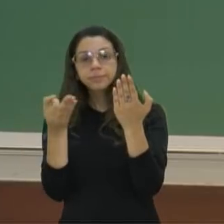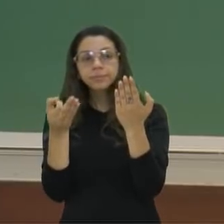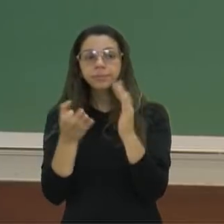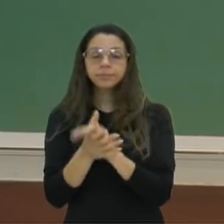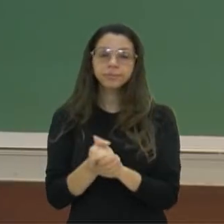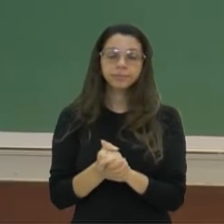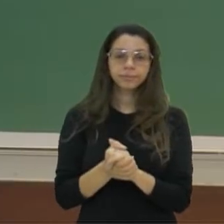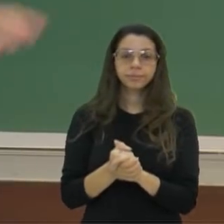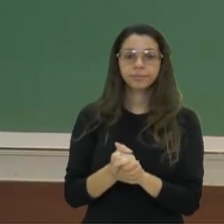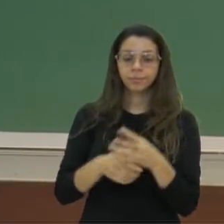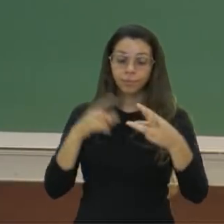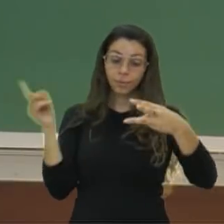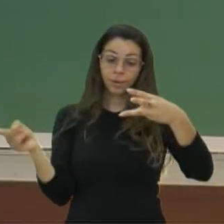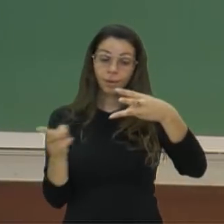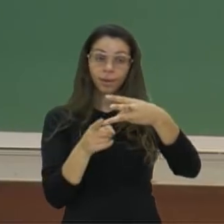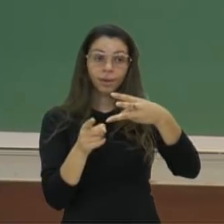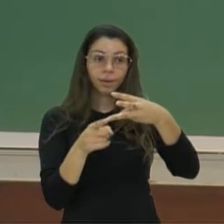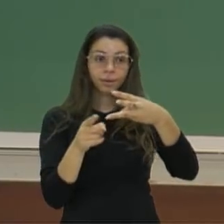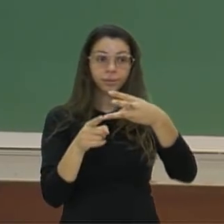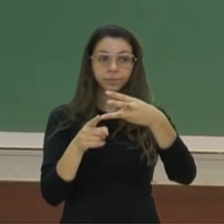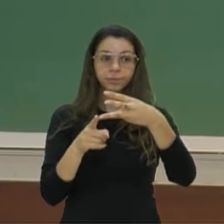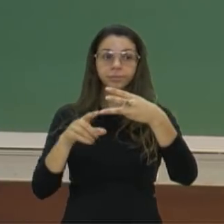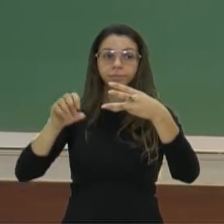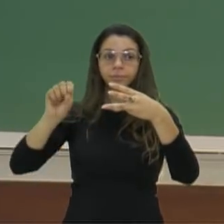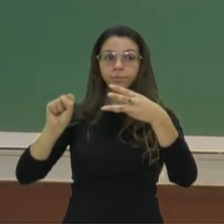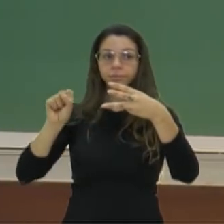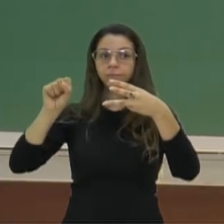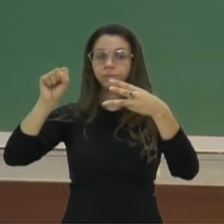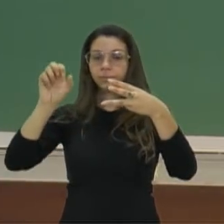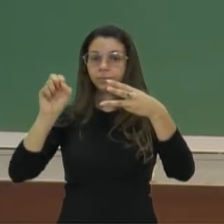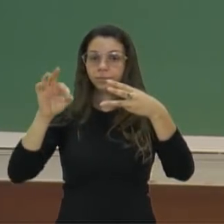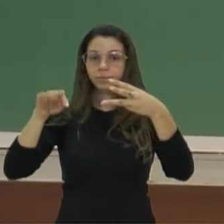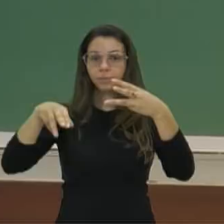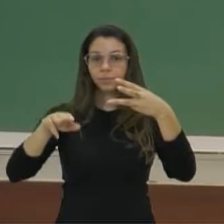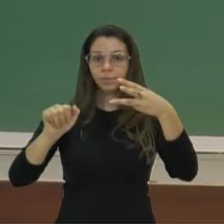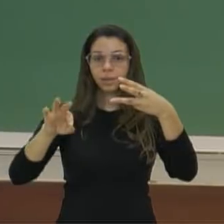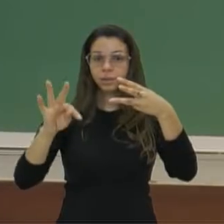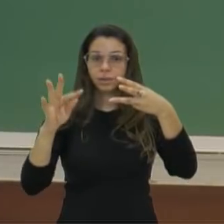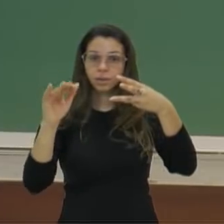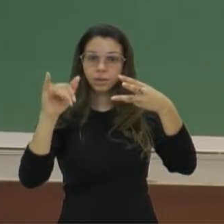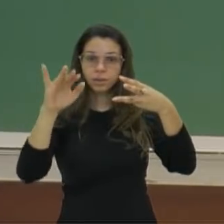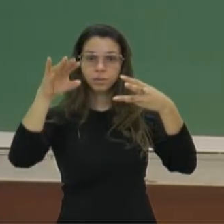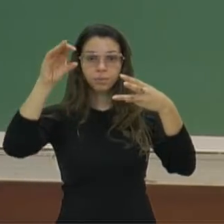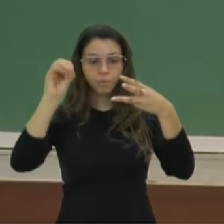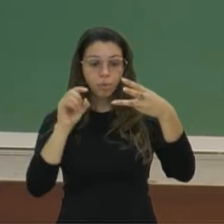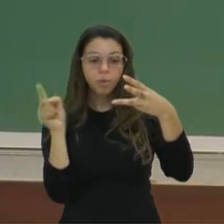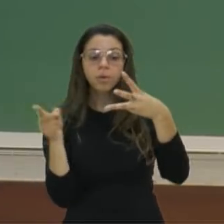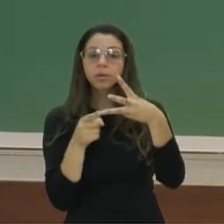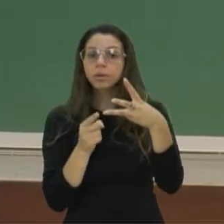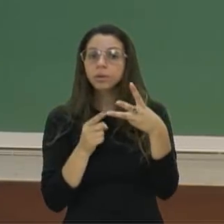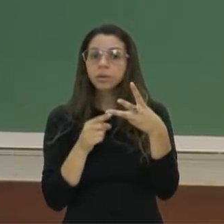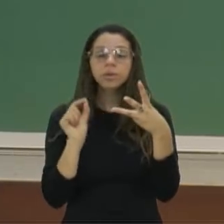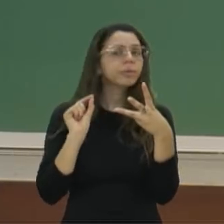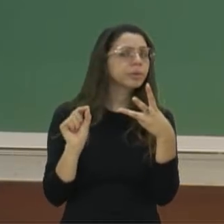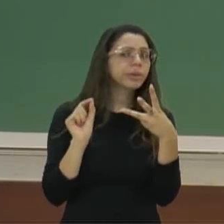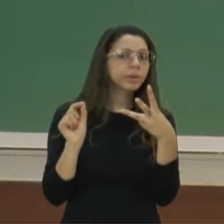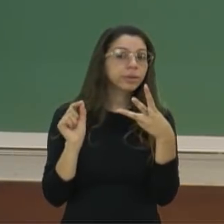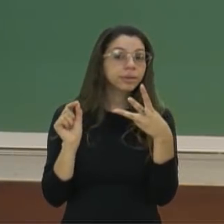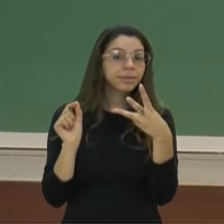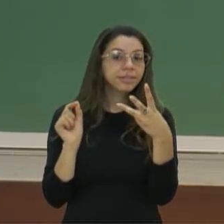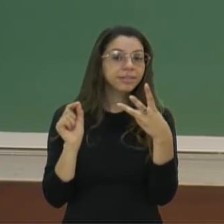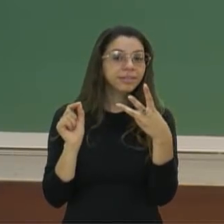temos a terceira situação, que é o astigmatismo. No astigmatismo, vamos dizer